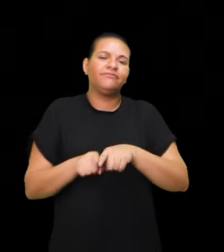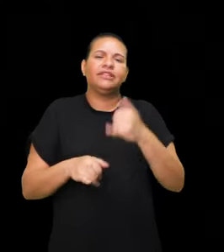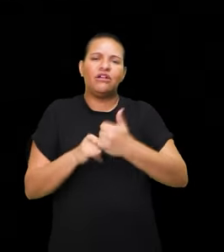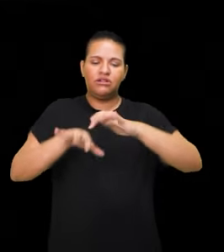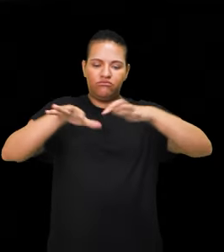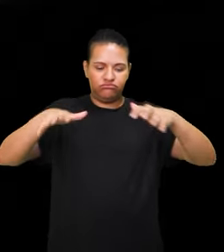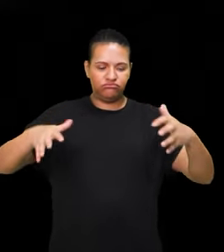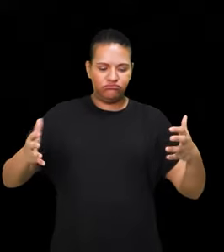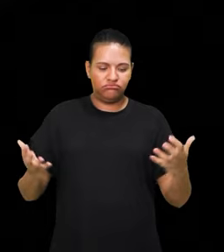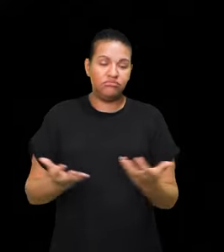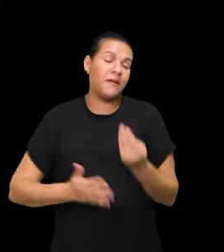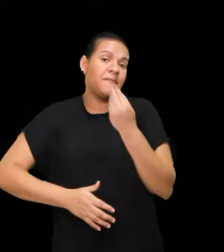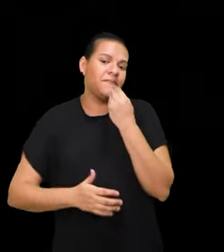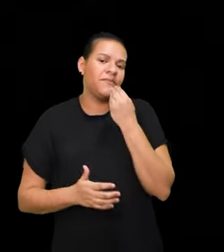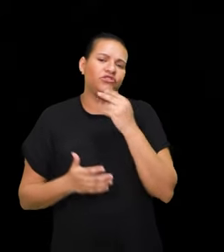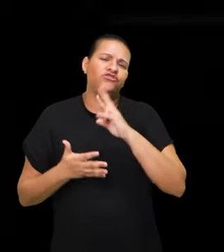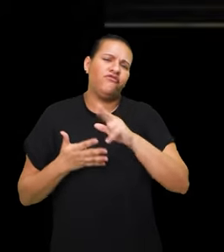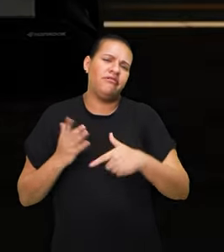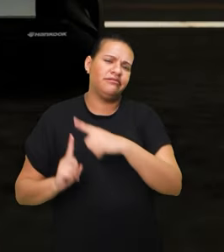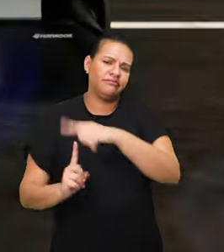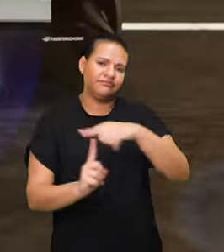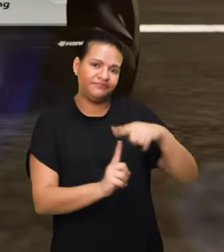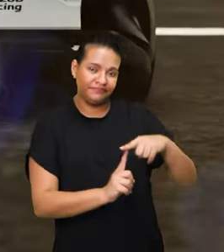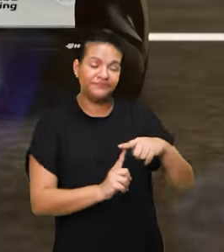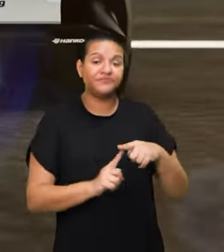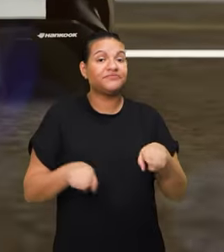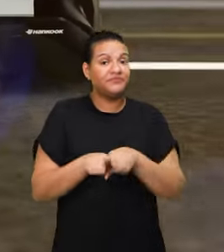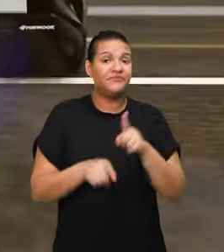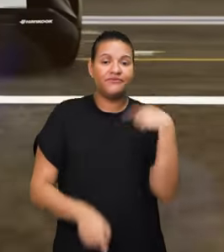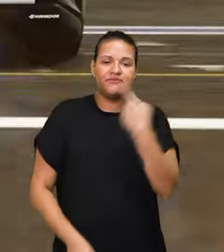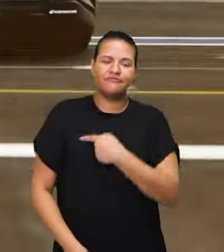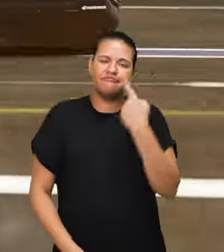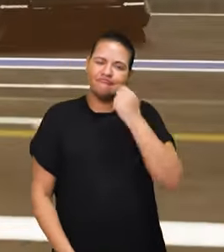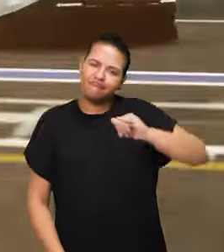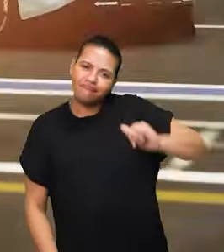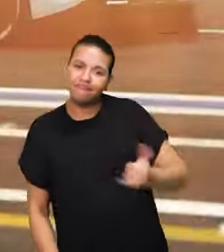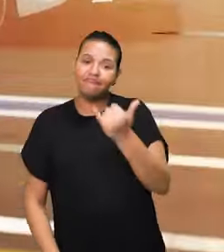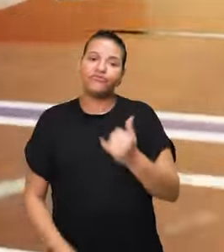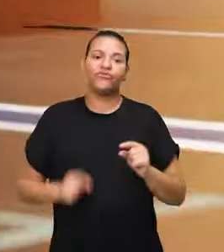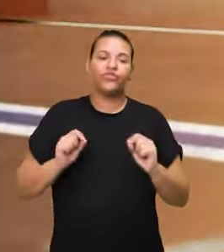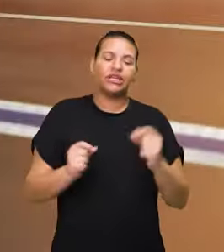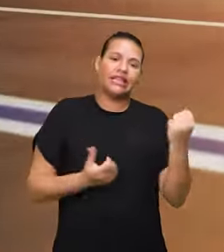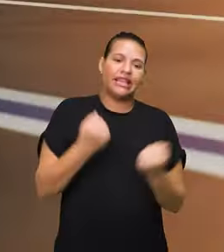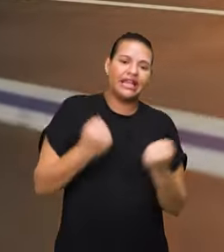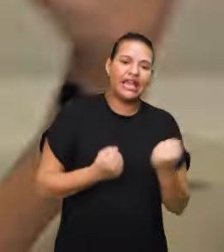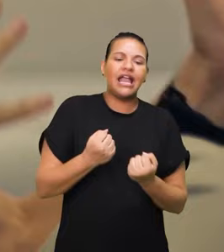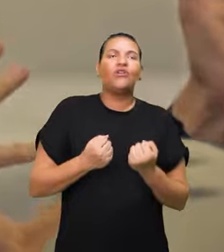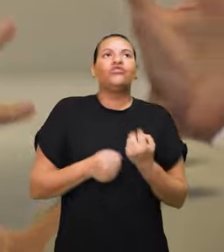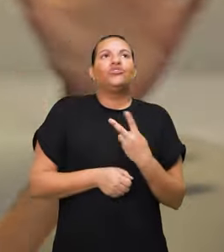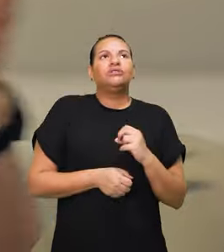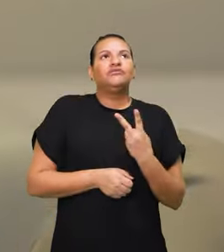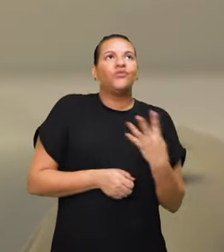você você pode aplicar diversos modelos de carro e a gente aproveitou esse GAP né obviamente entre